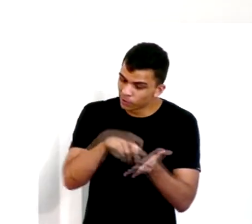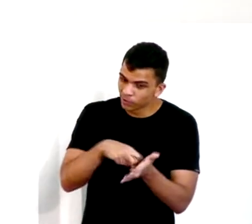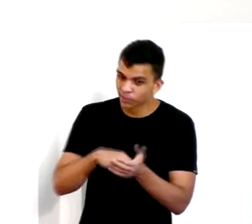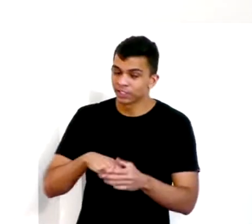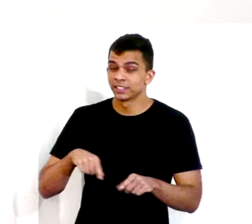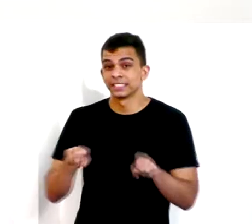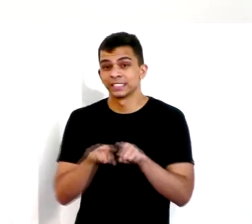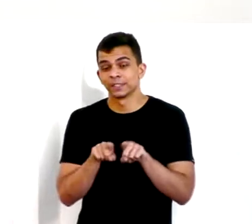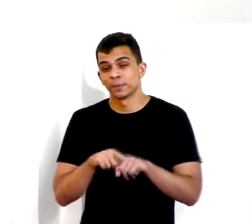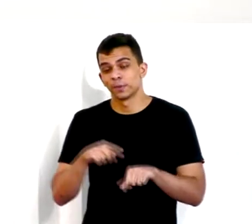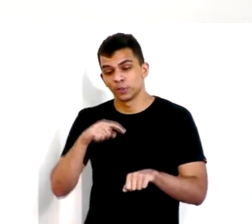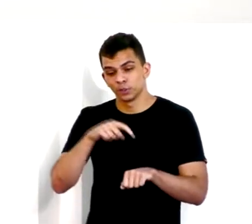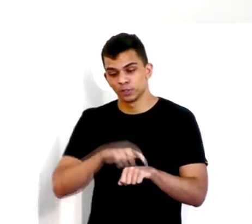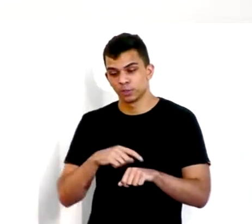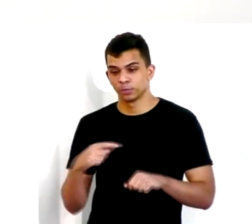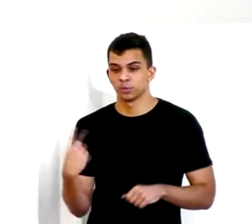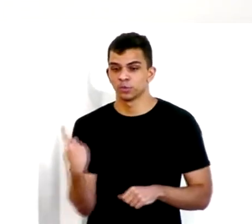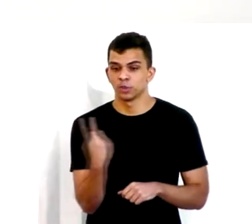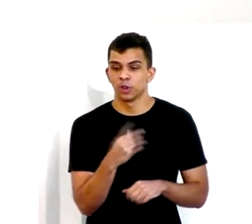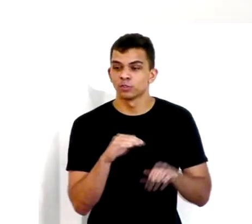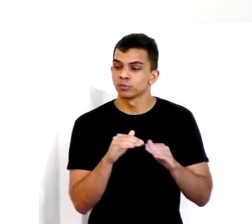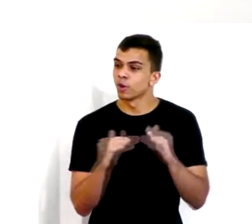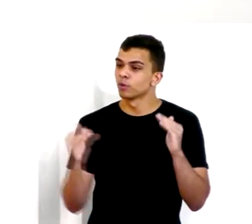nossa exaltação.